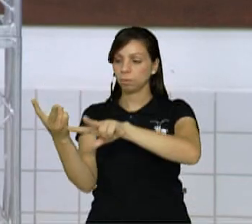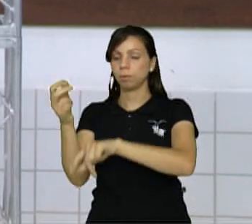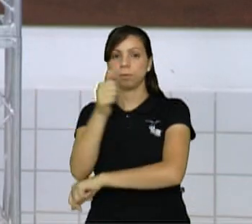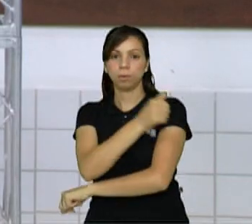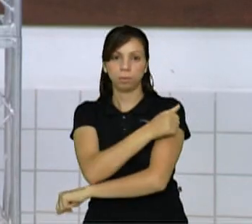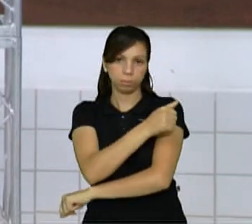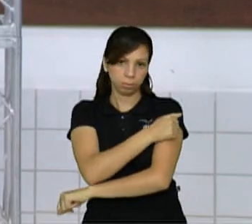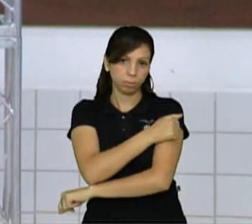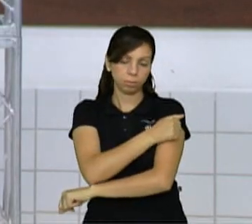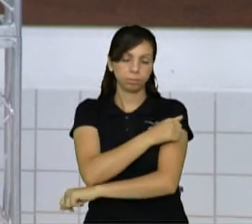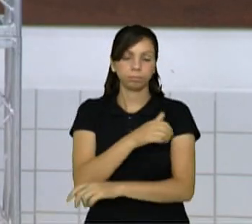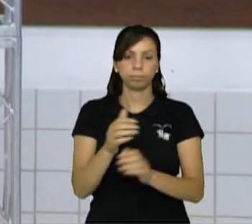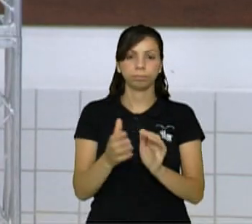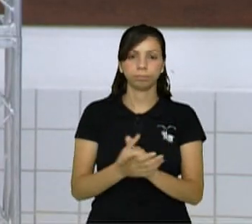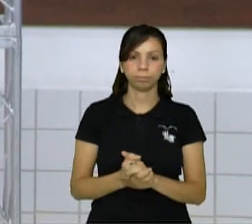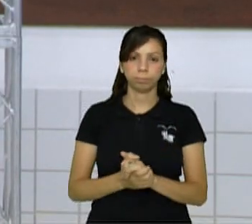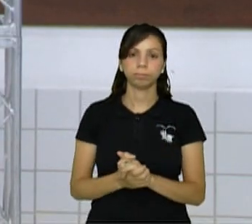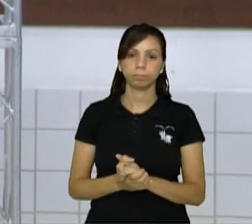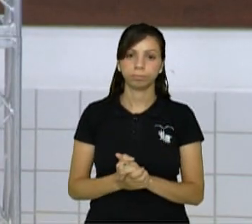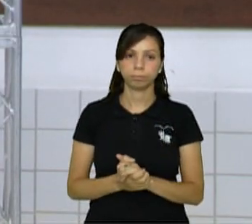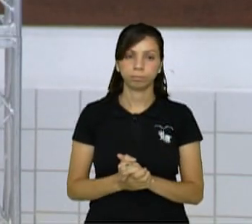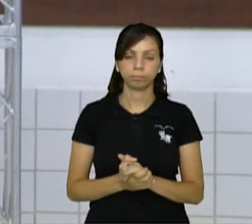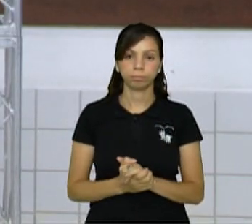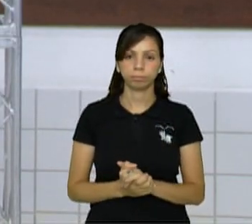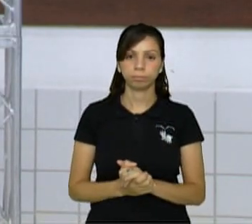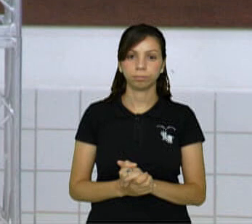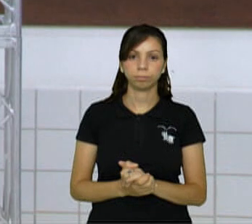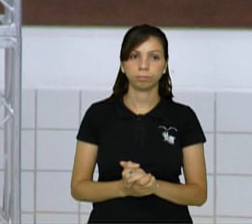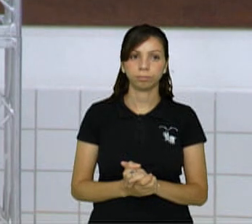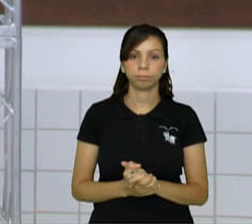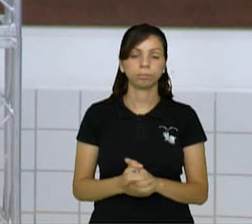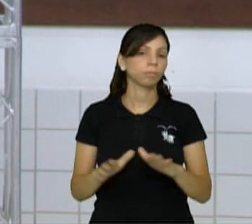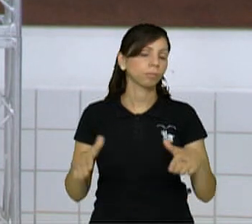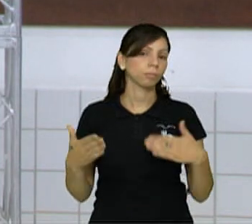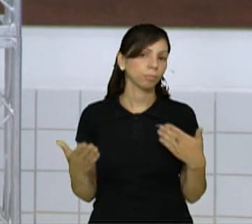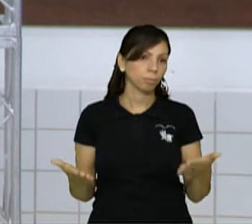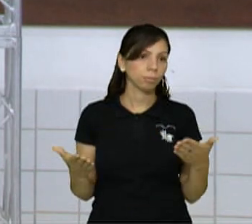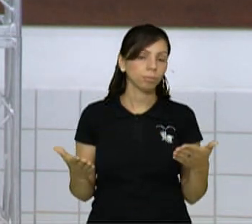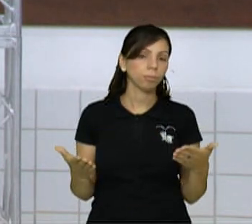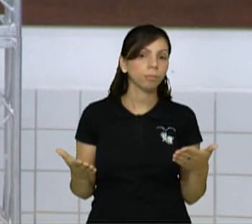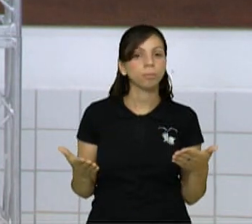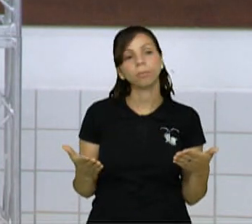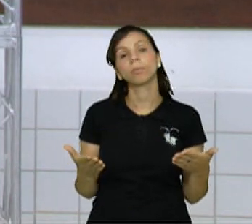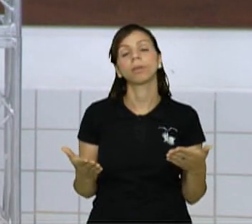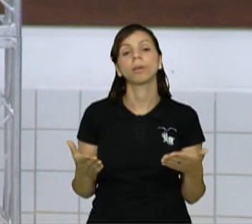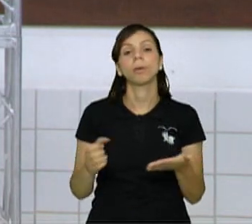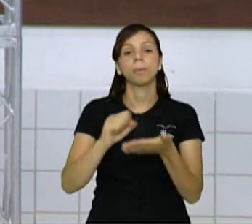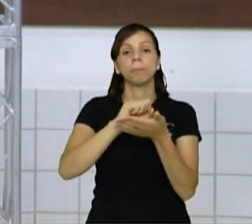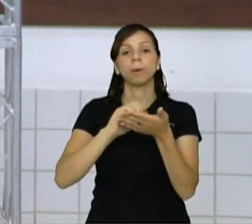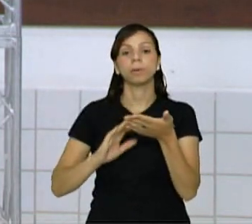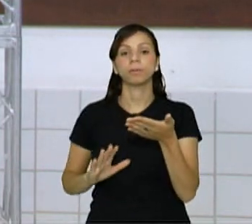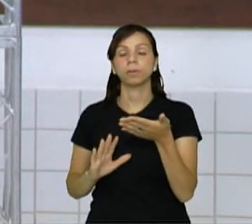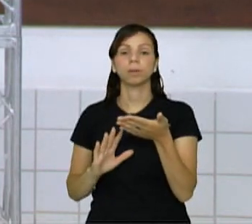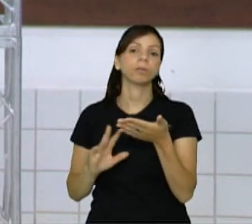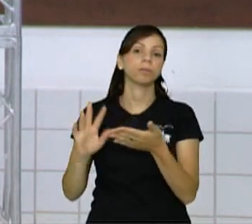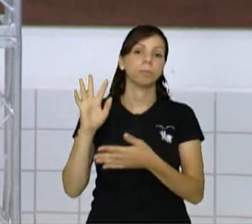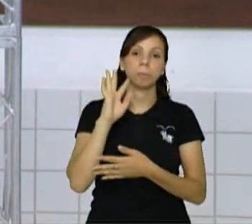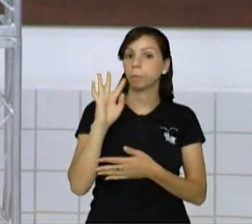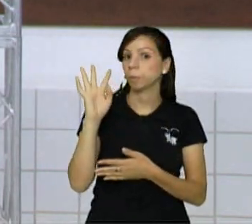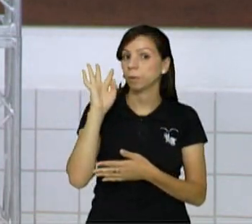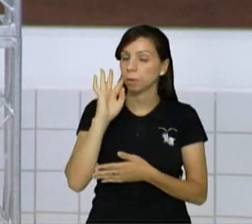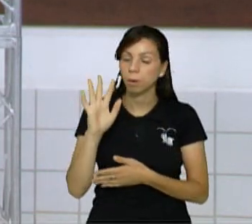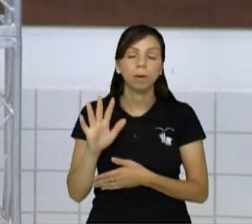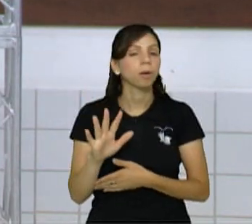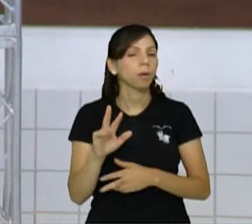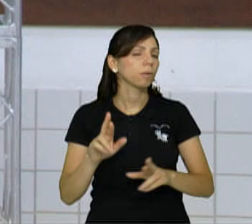em Celsius é igual à temperatura da escala do aluno. Pessoal, então este é um belo de um exercício. E eu espero que você